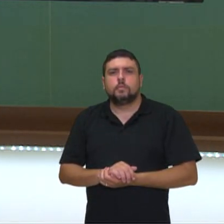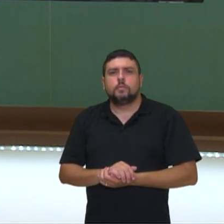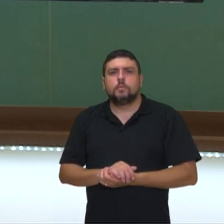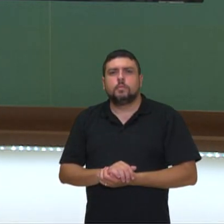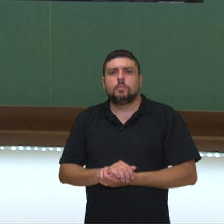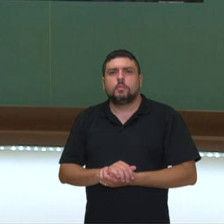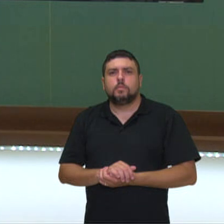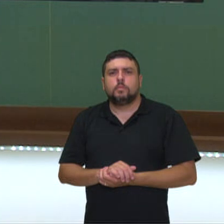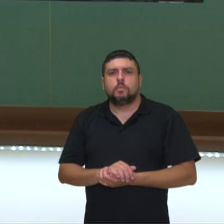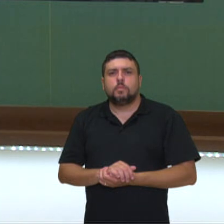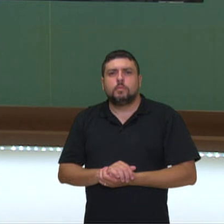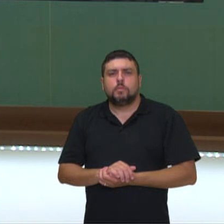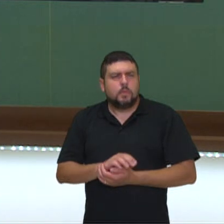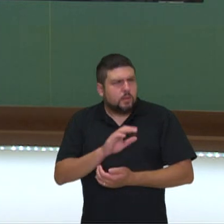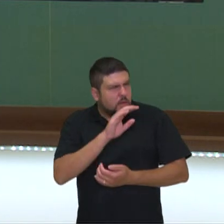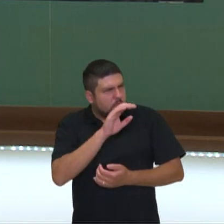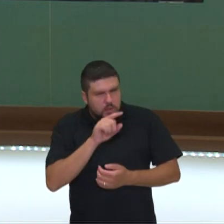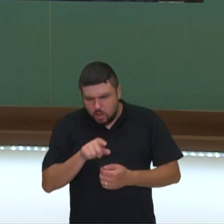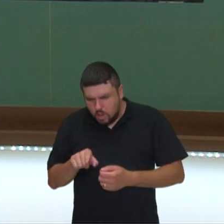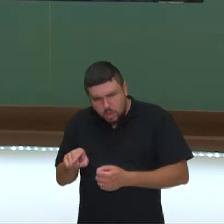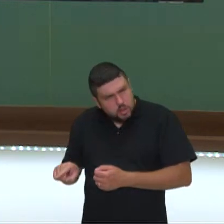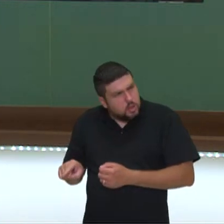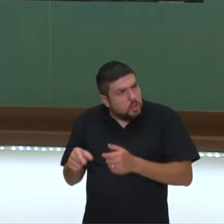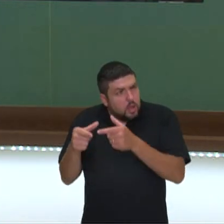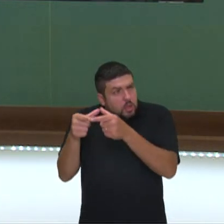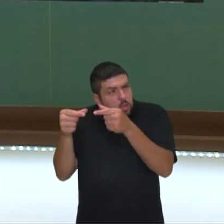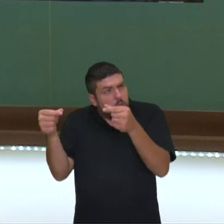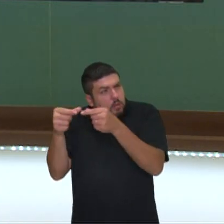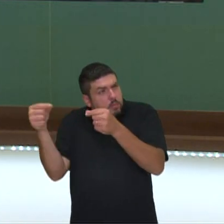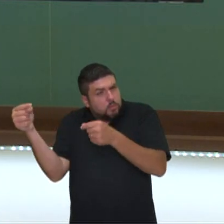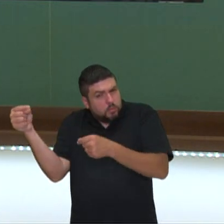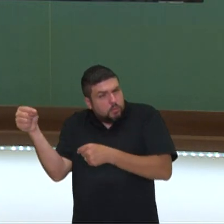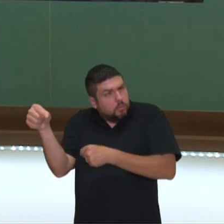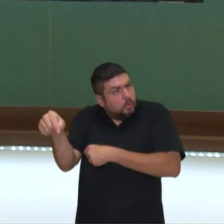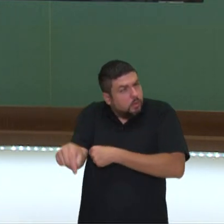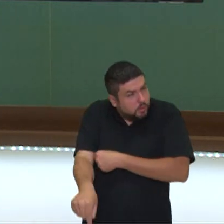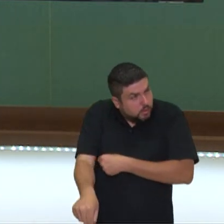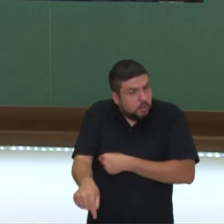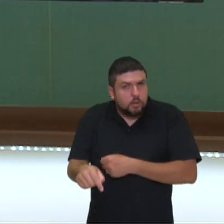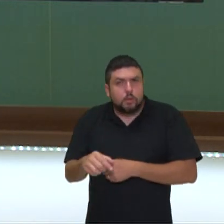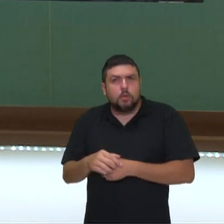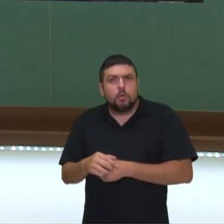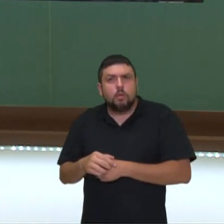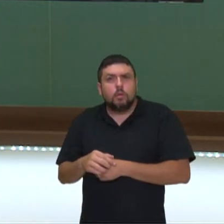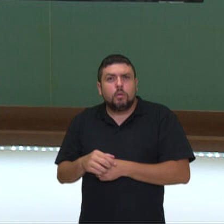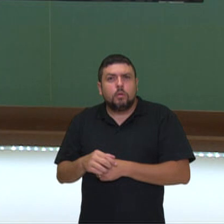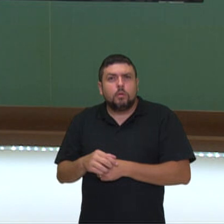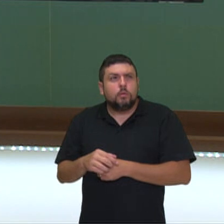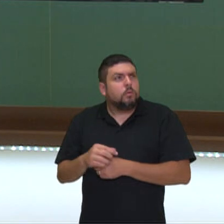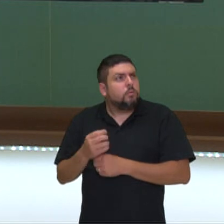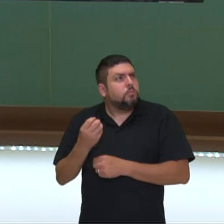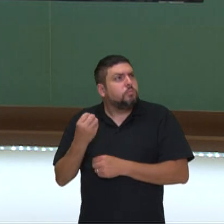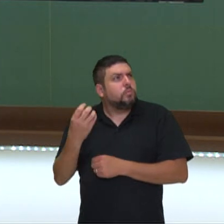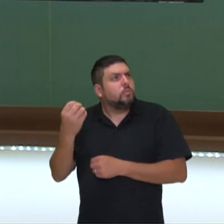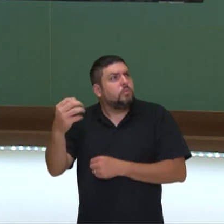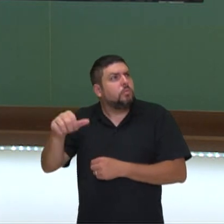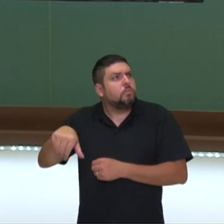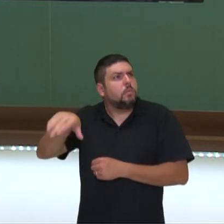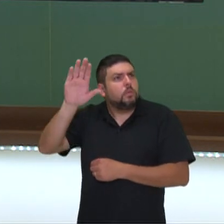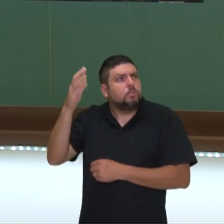lá do Japão? O Alex perguntou, uau, viajou mais do que eu já viajei,